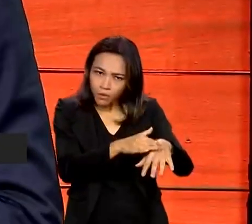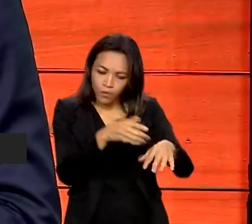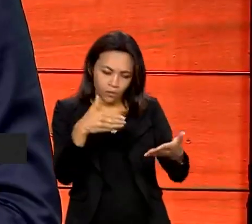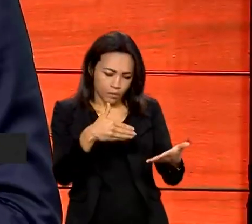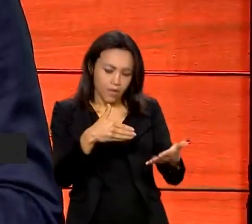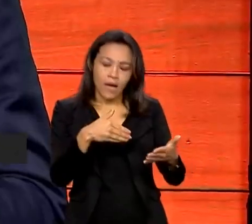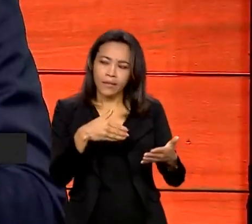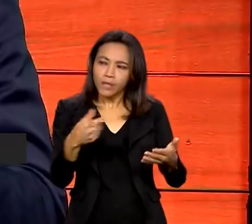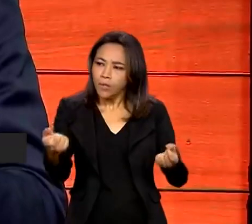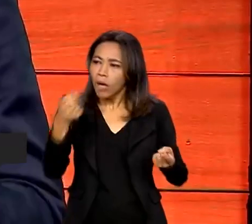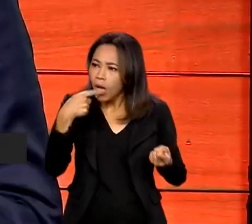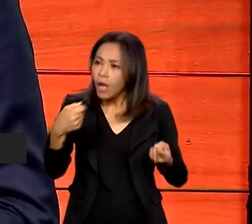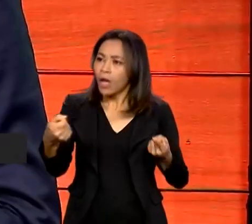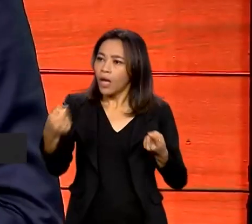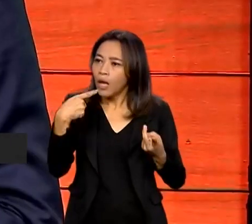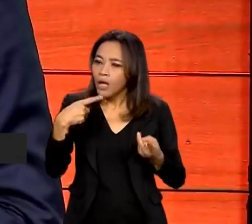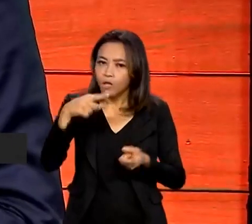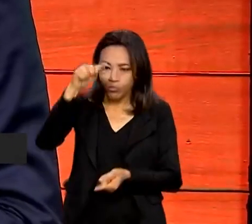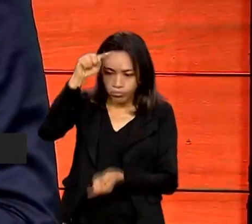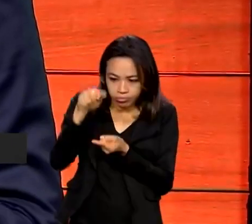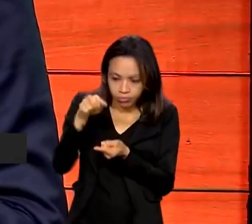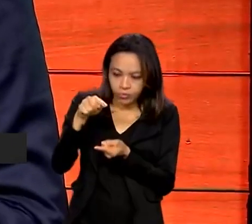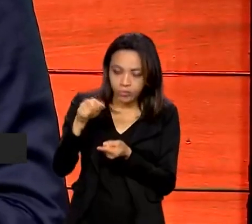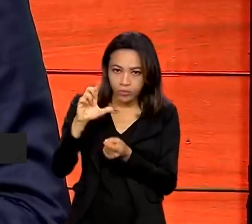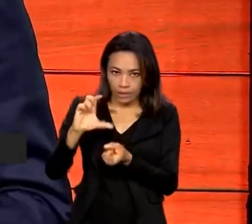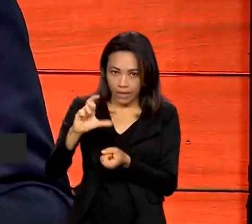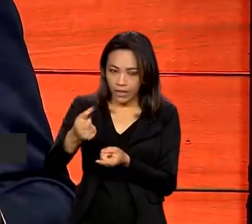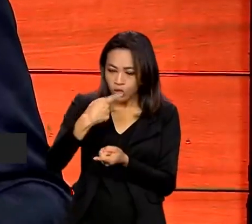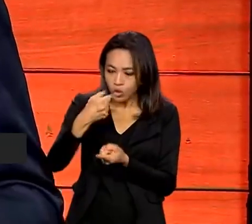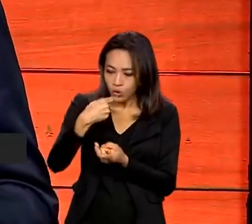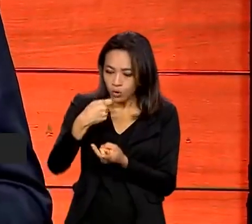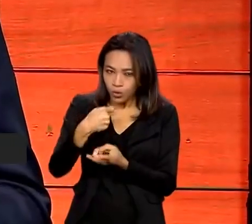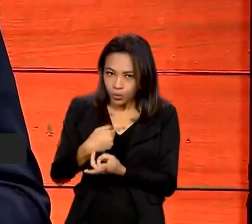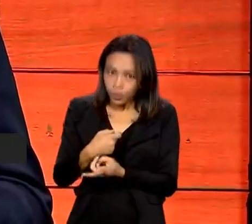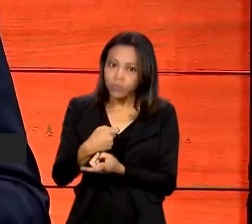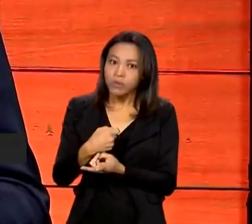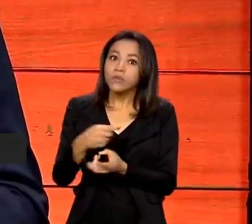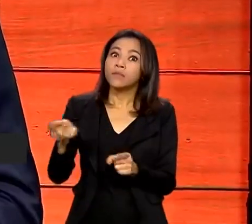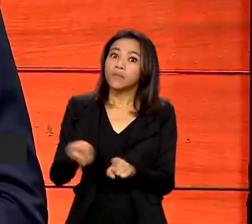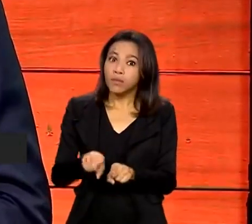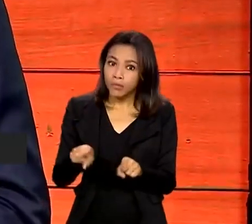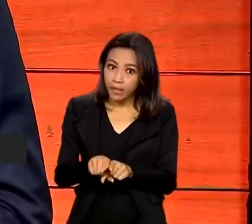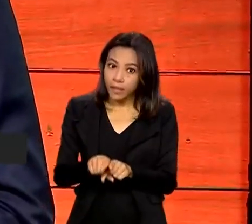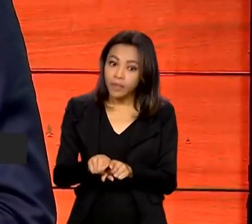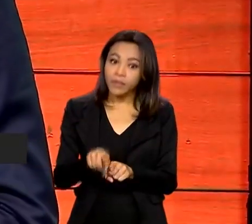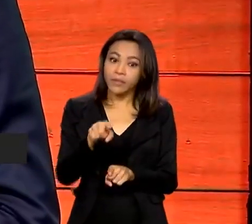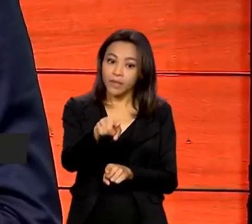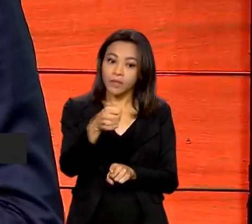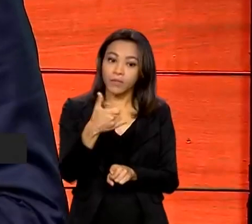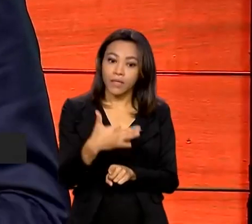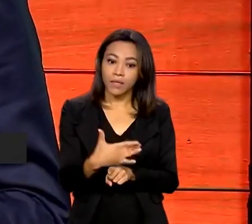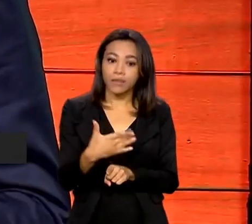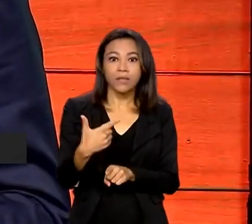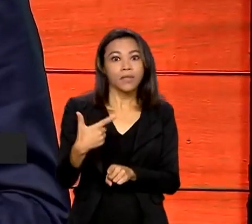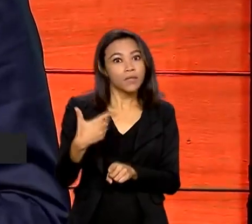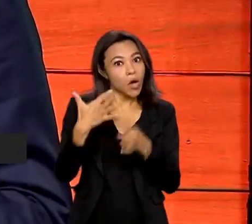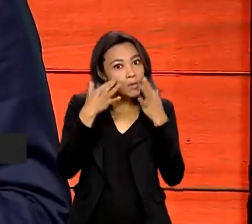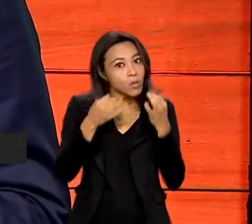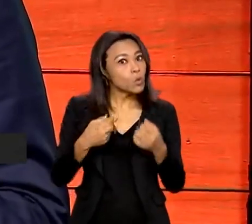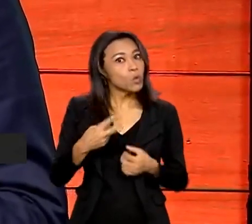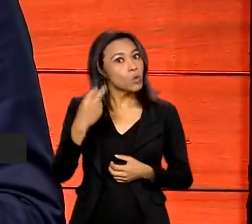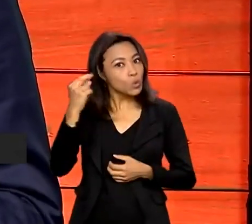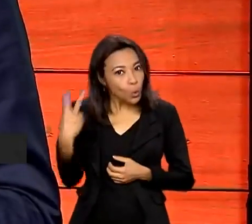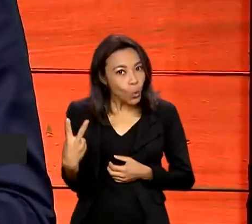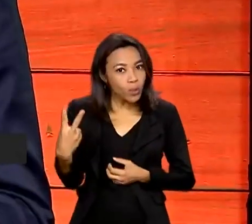uma cartela, toda a cartela do antibiótico, eu sempre lembro que também há a observação de que você não pode